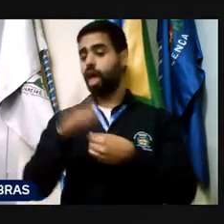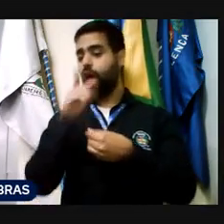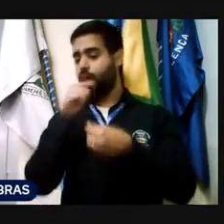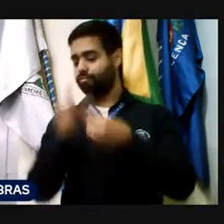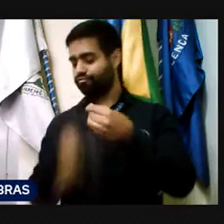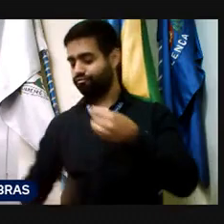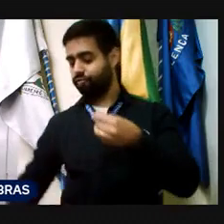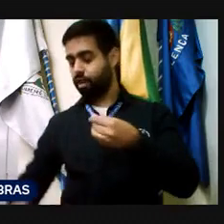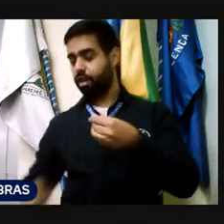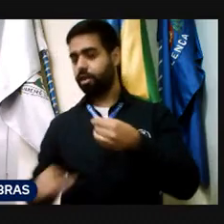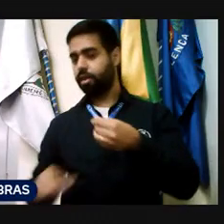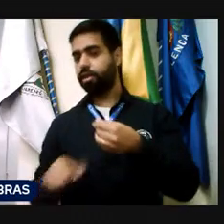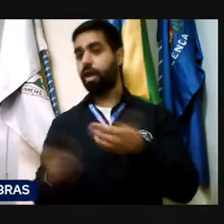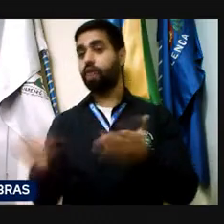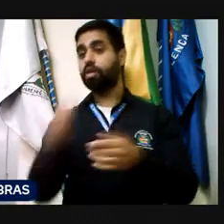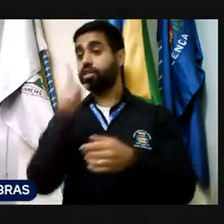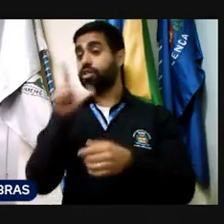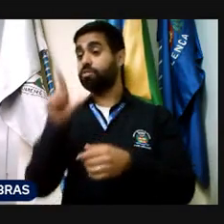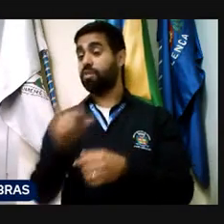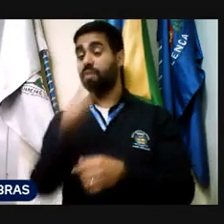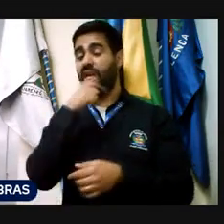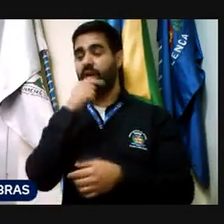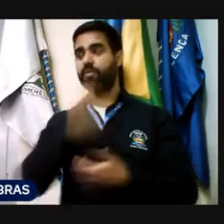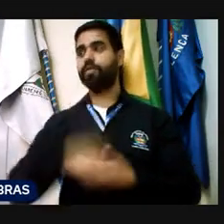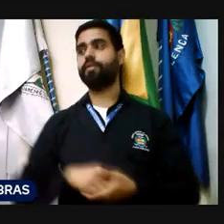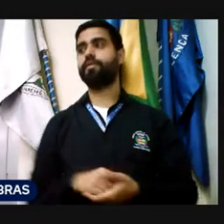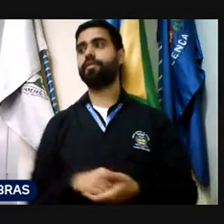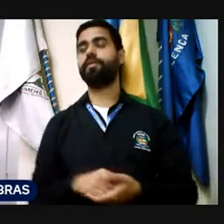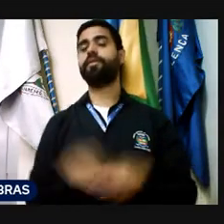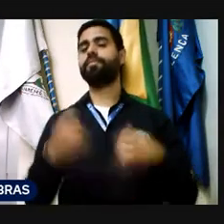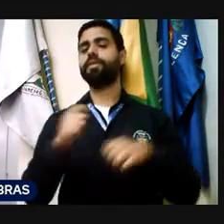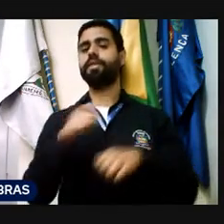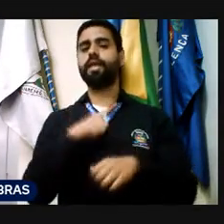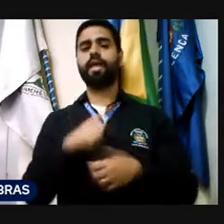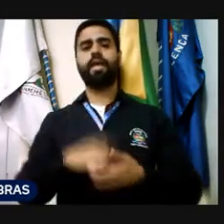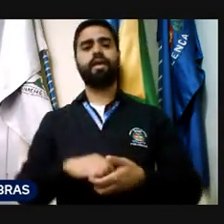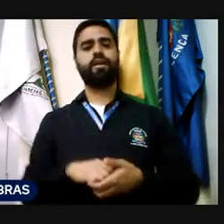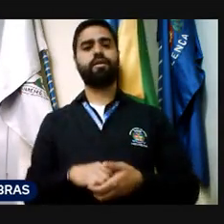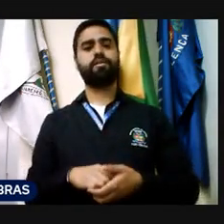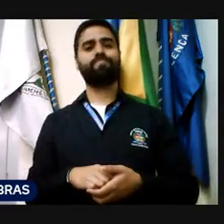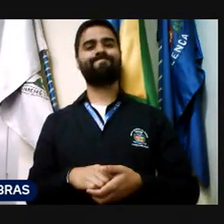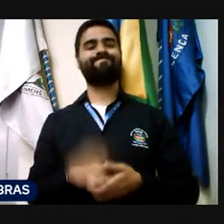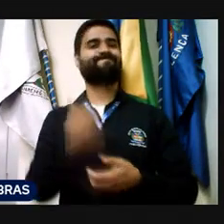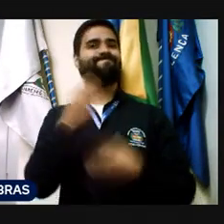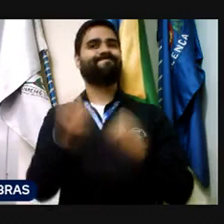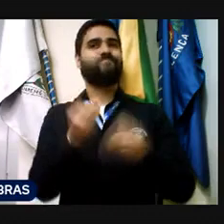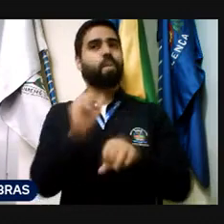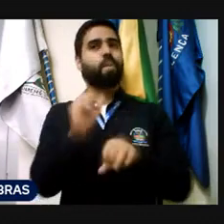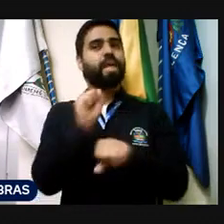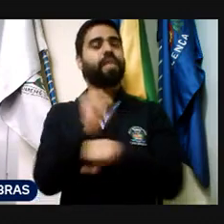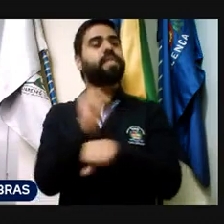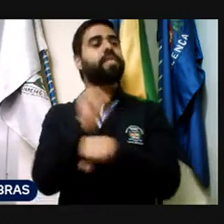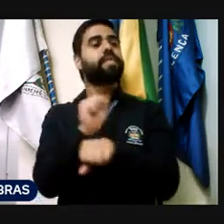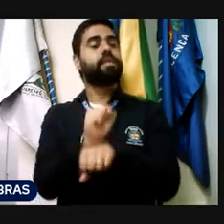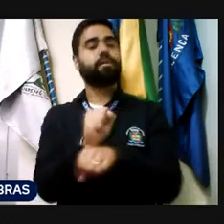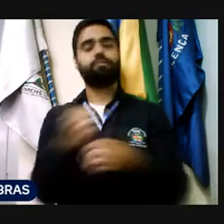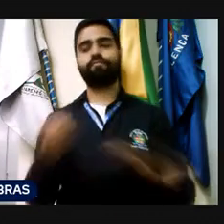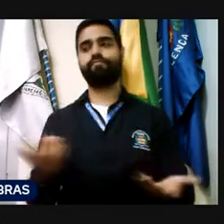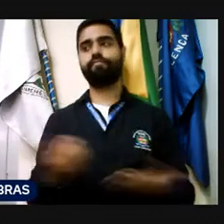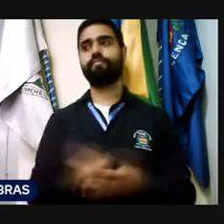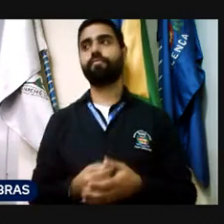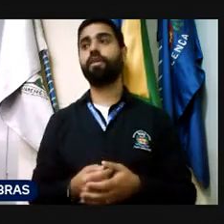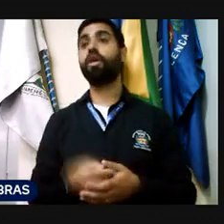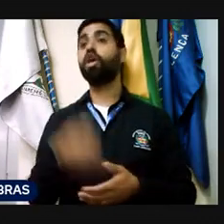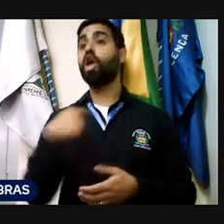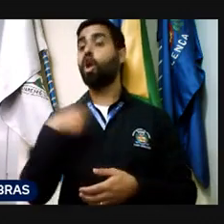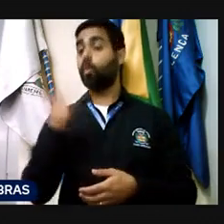diminuíram em todos os lugares. Então, a gente chegou no ponto que não dá mais para esperar. Fui bastante